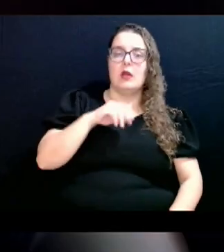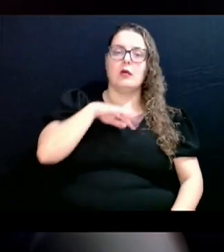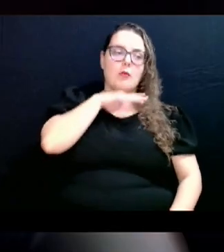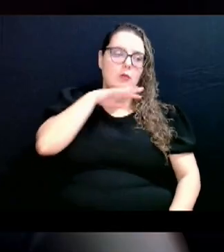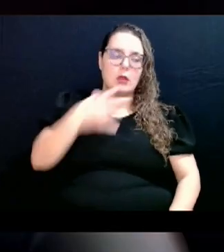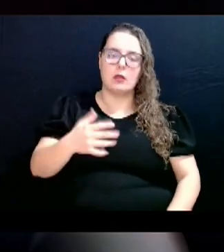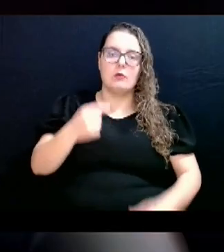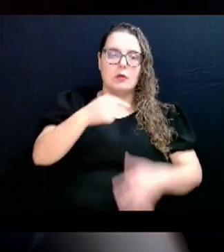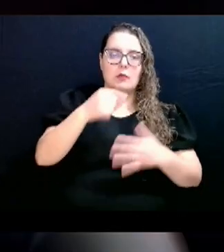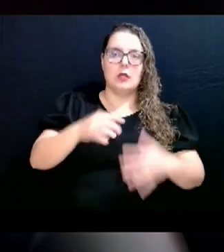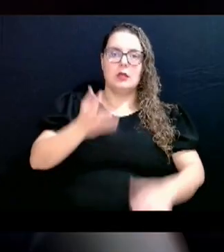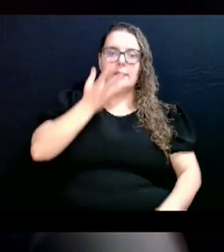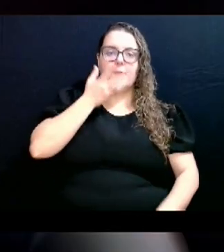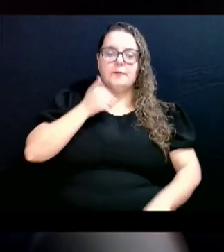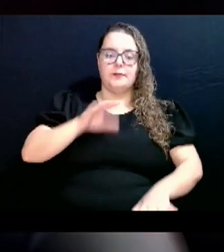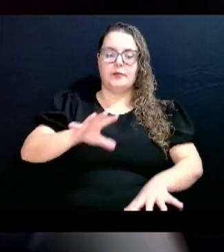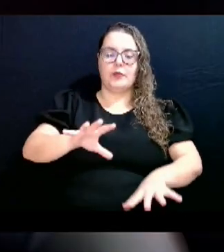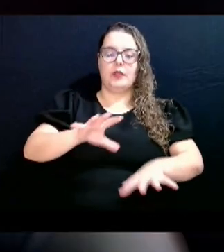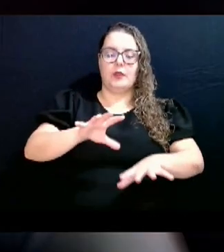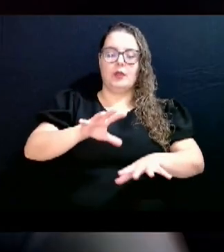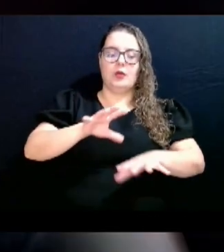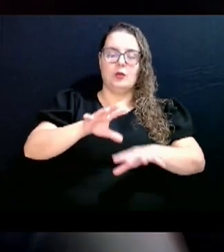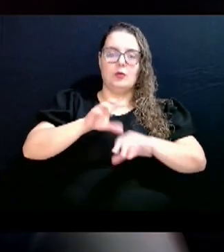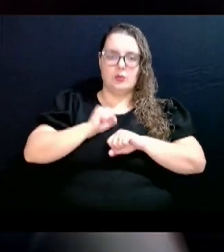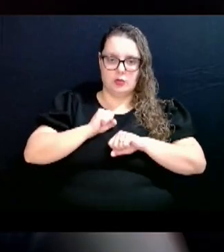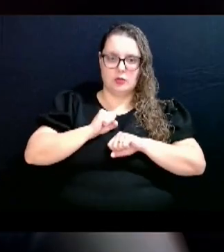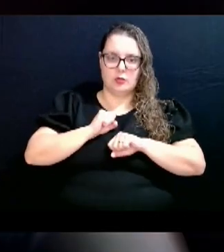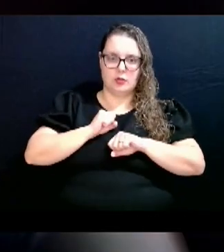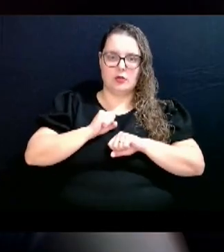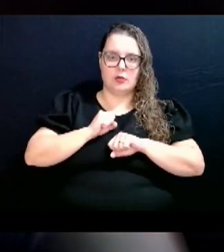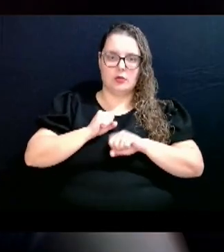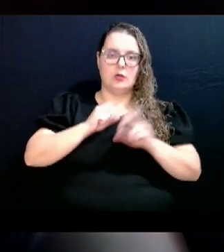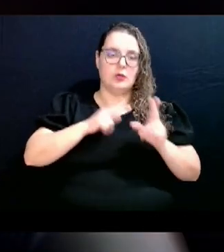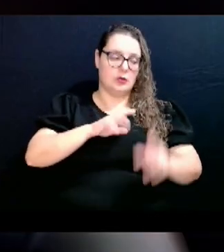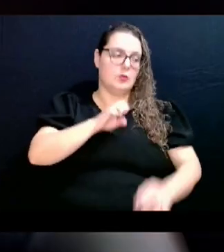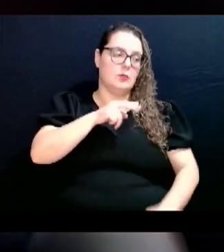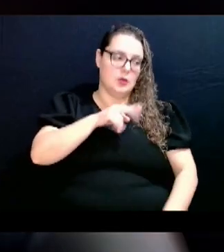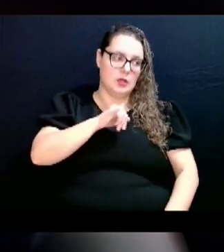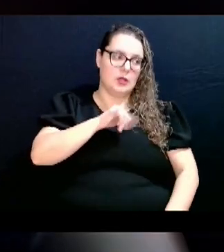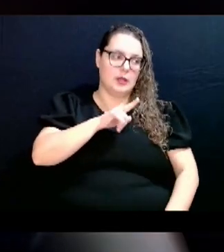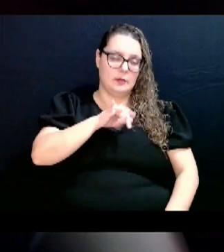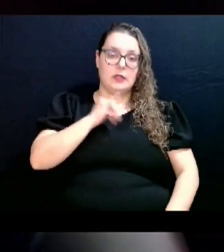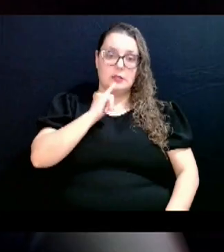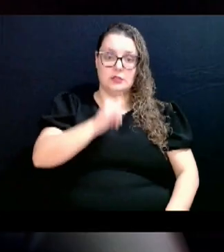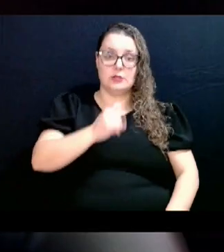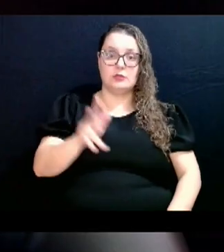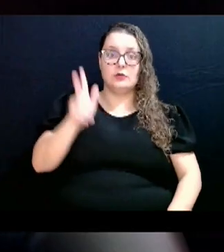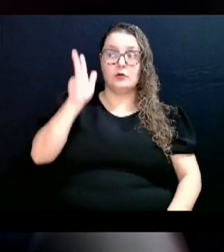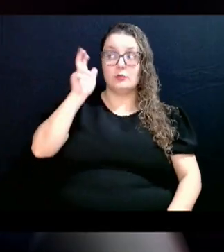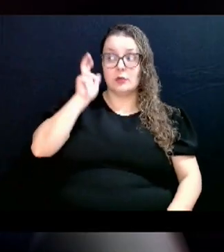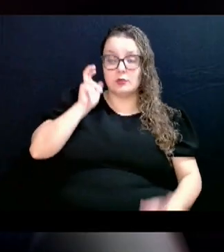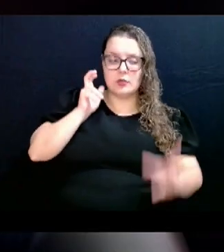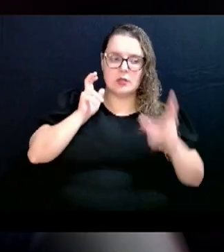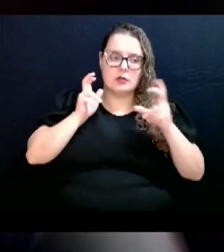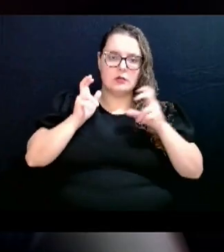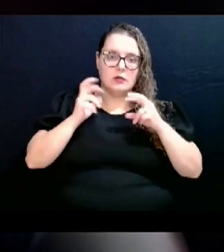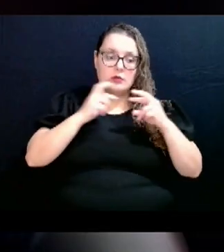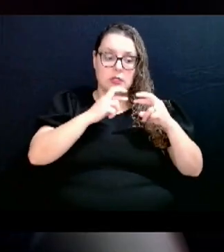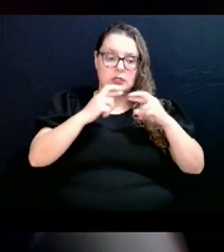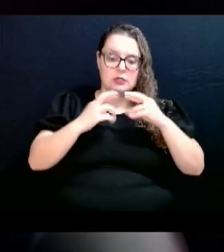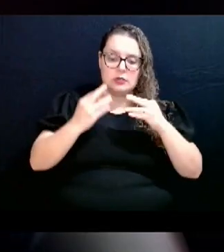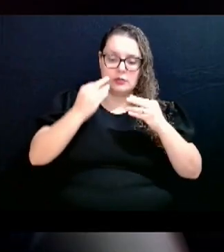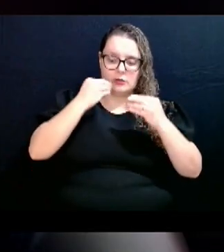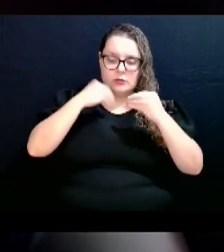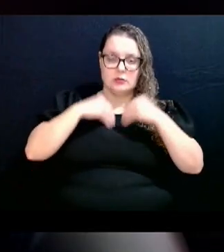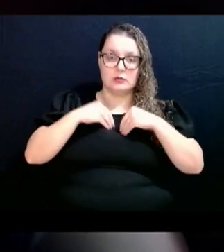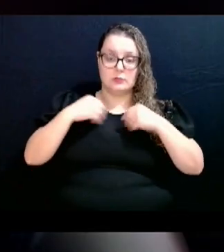criança foi, como a Emily disse, foi ouvindo isso, verificando, só que ela entrou em conflito,